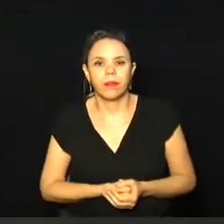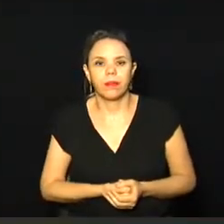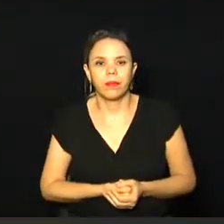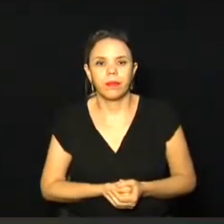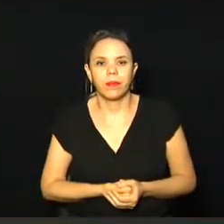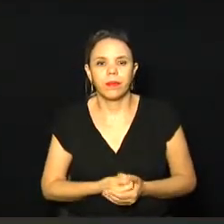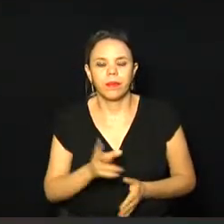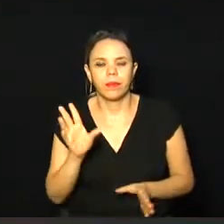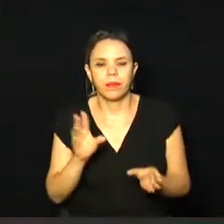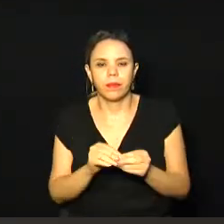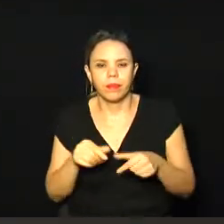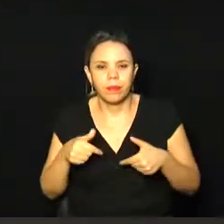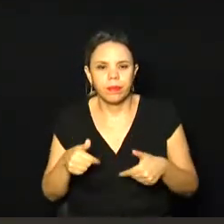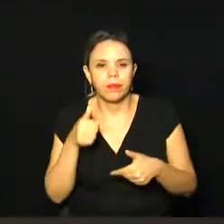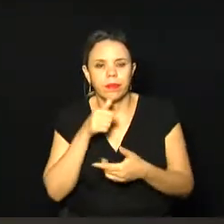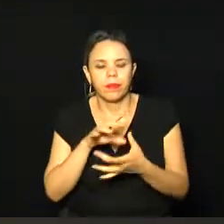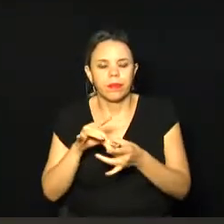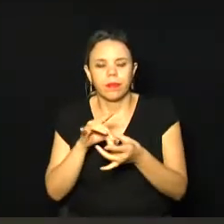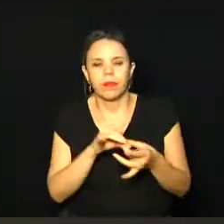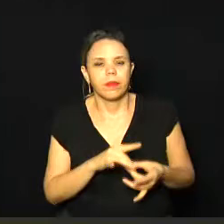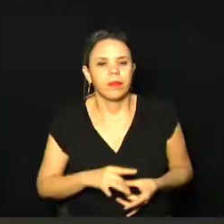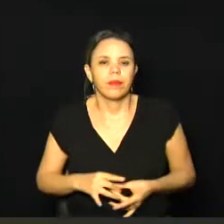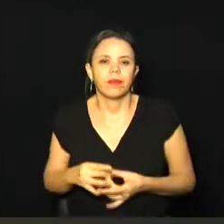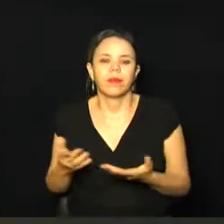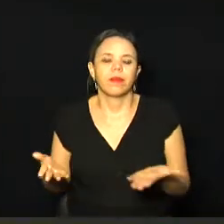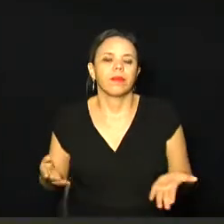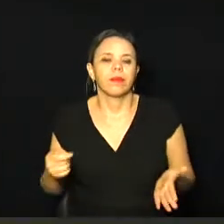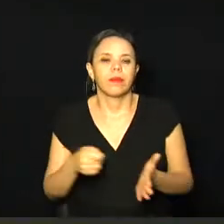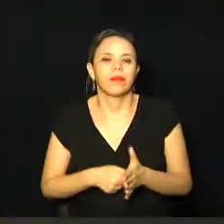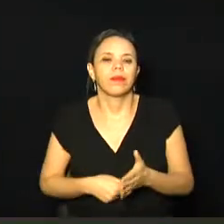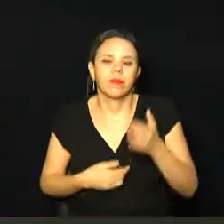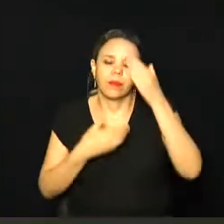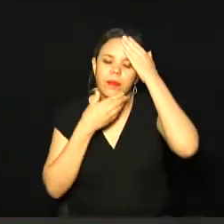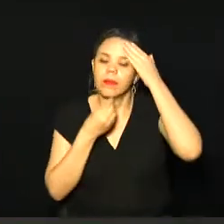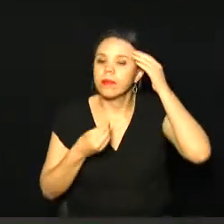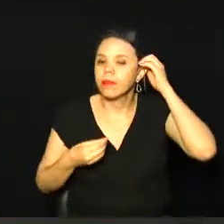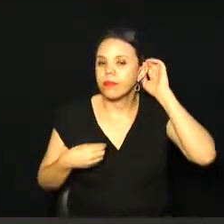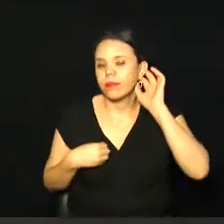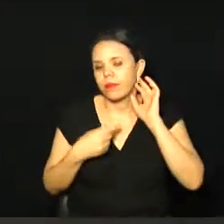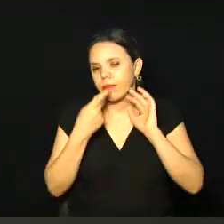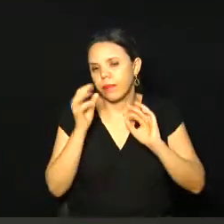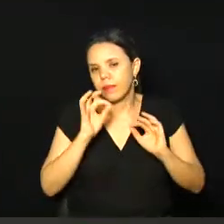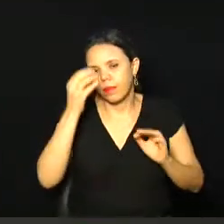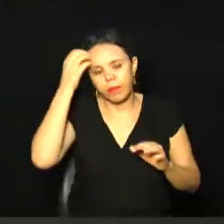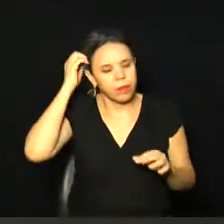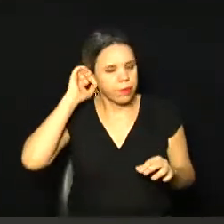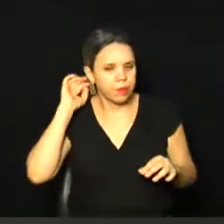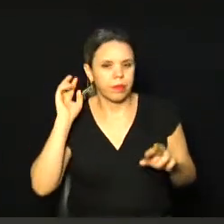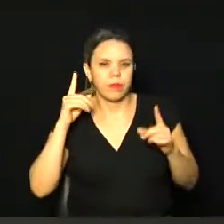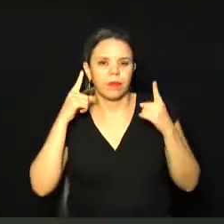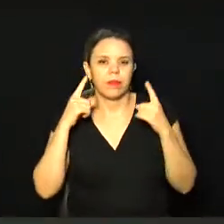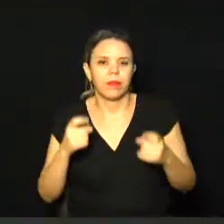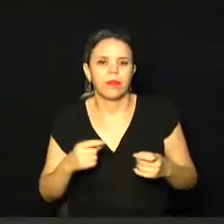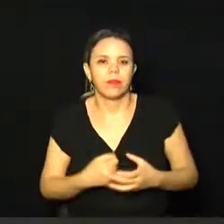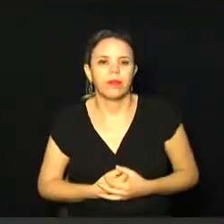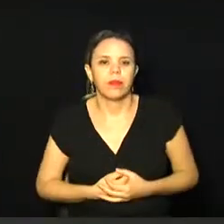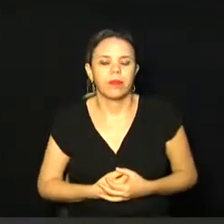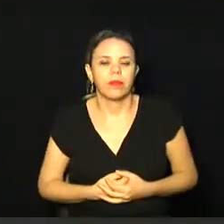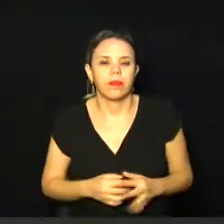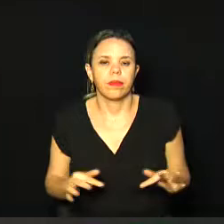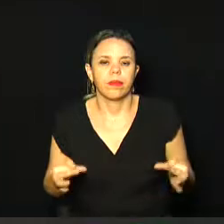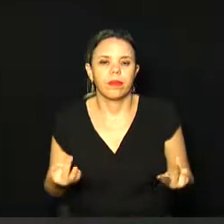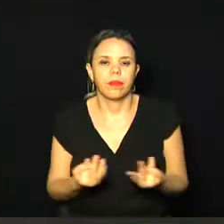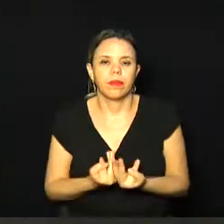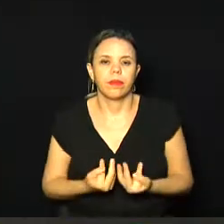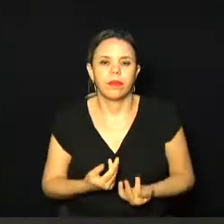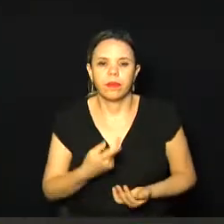falar do engajamento de todas e todos nessa causa, inclusive dos homens, nós não falamos só sobre violência de gênero, doméstica ou familiar.